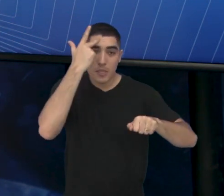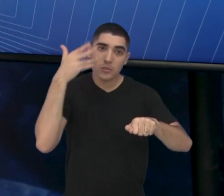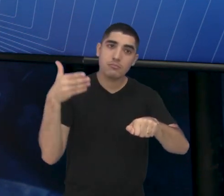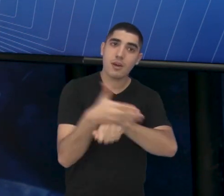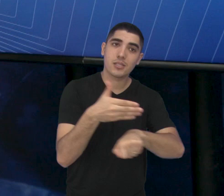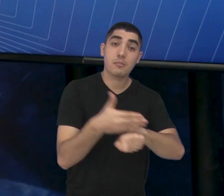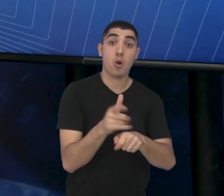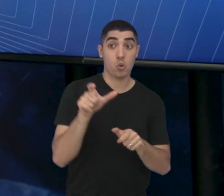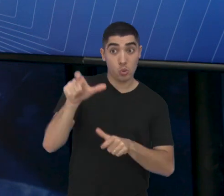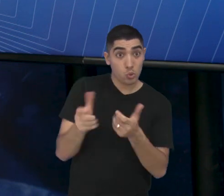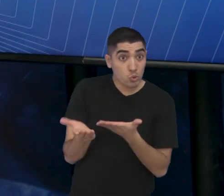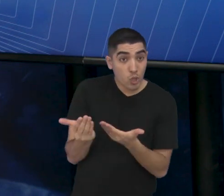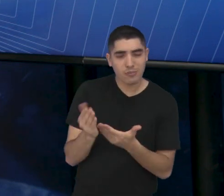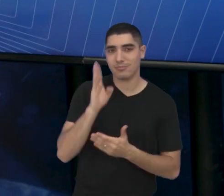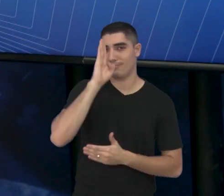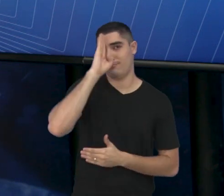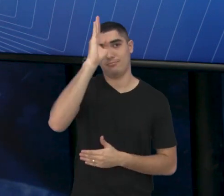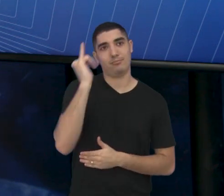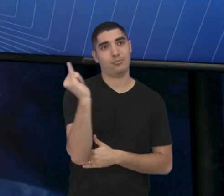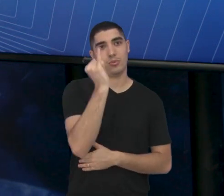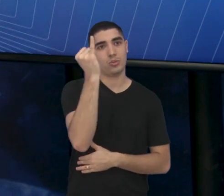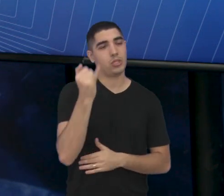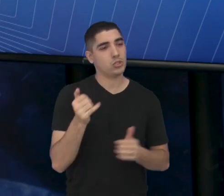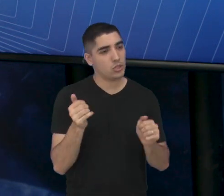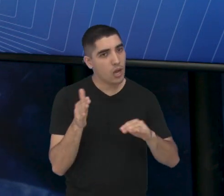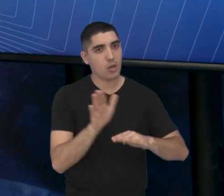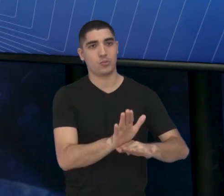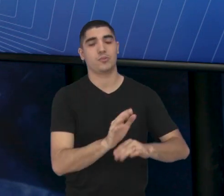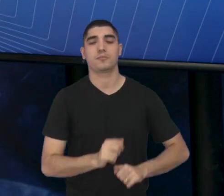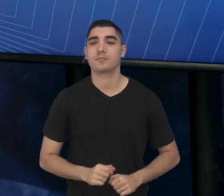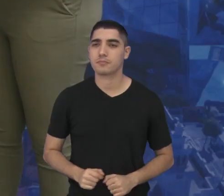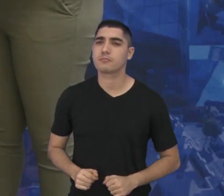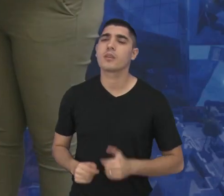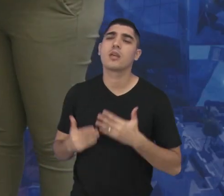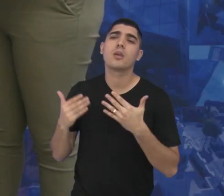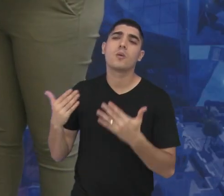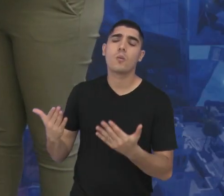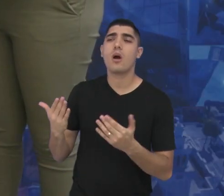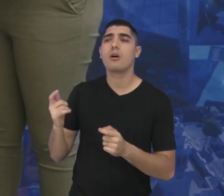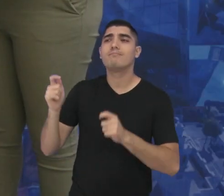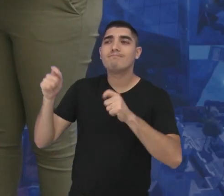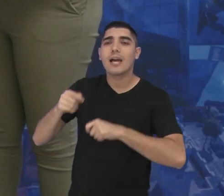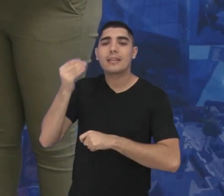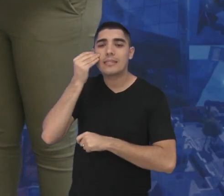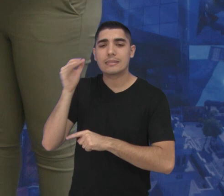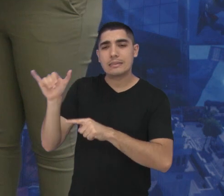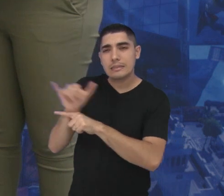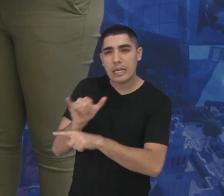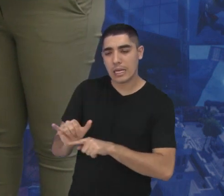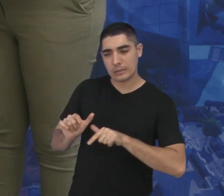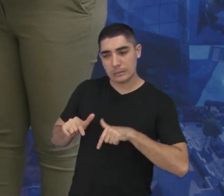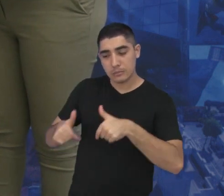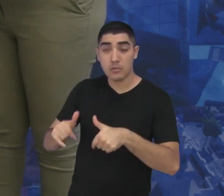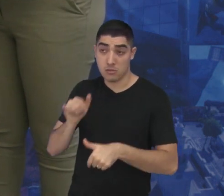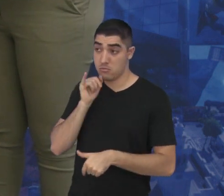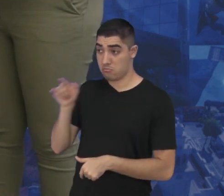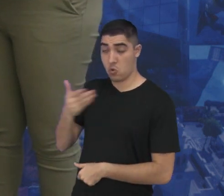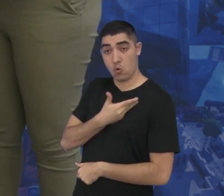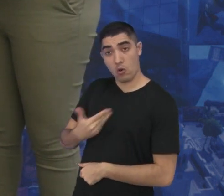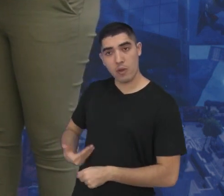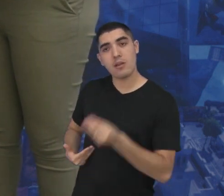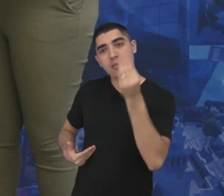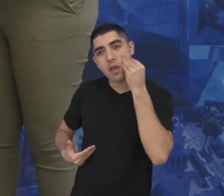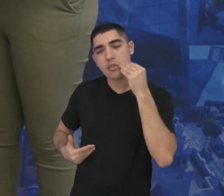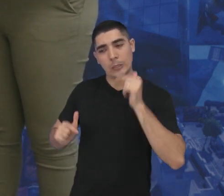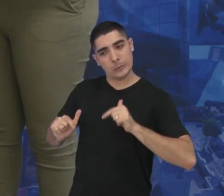O jovem, ele tem um papel fundamental dentro desse processo. E quais são possíveis iniciativas, até de repente vindas do próprio